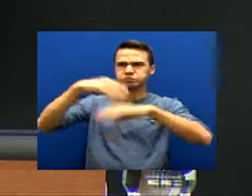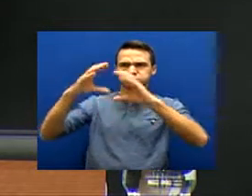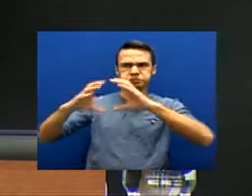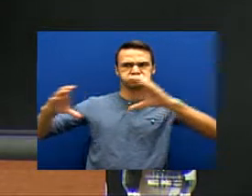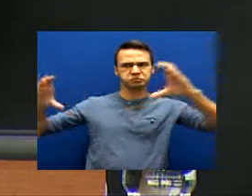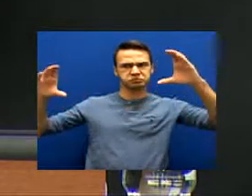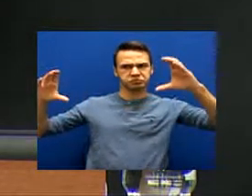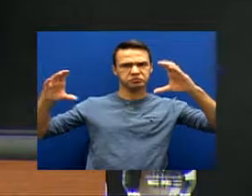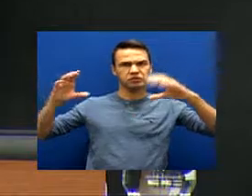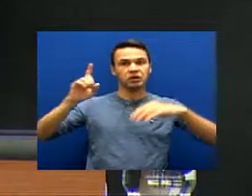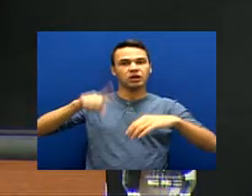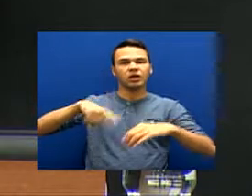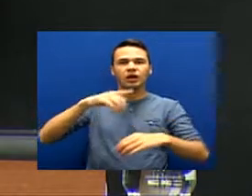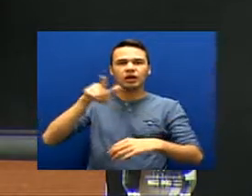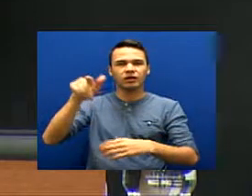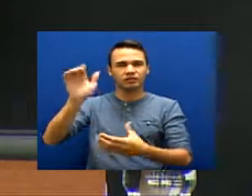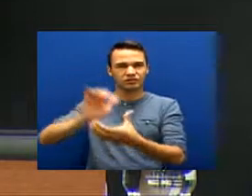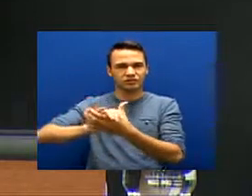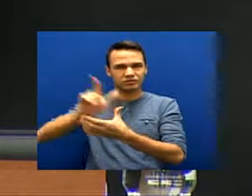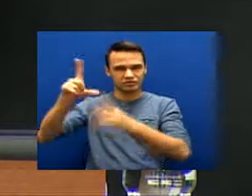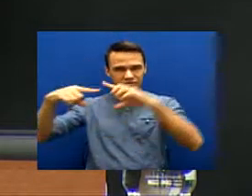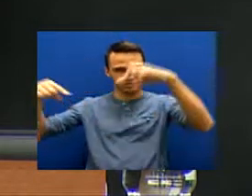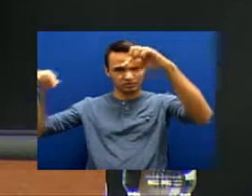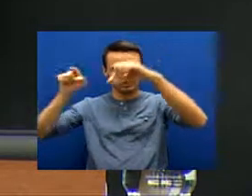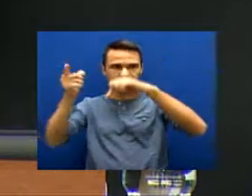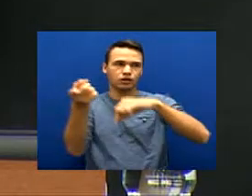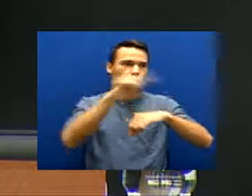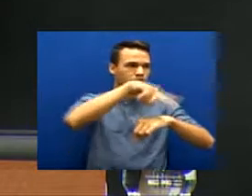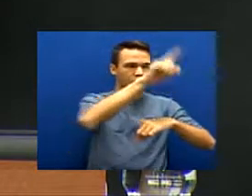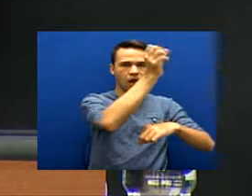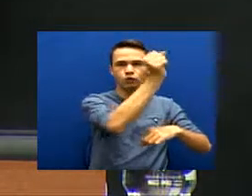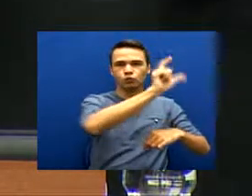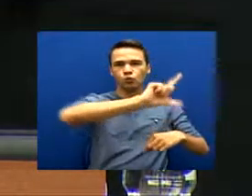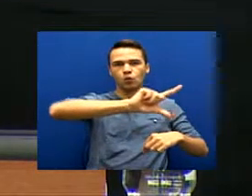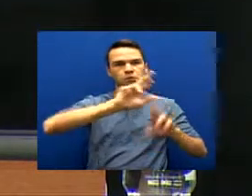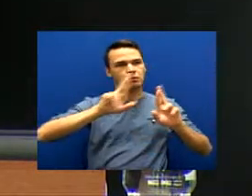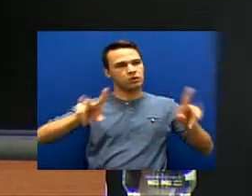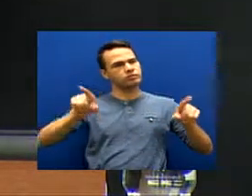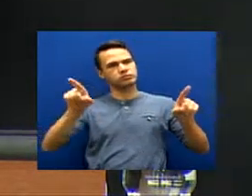uma leitura, mas eu acho que dentro do nosso... Não, eu vou deixar, então, para...